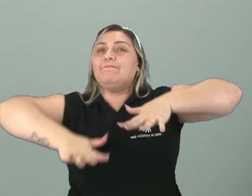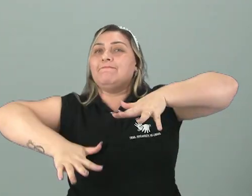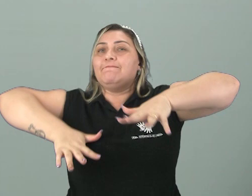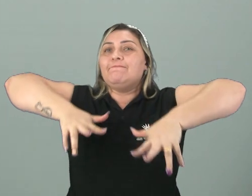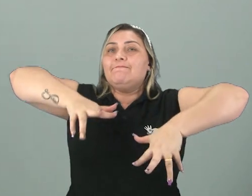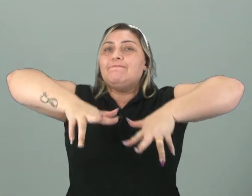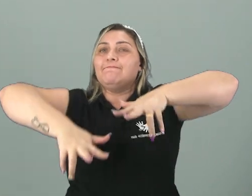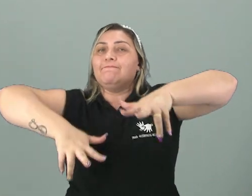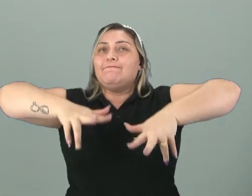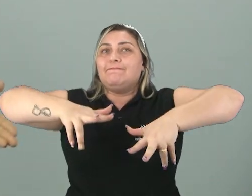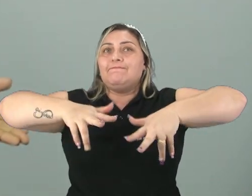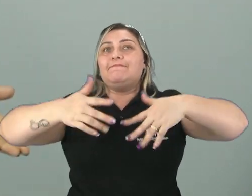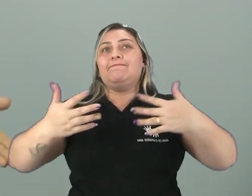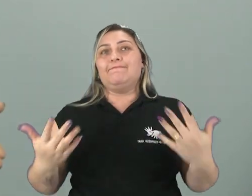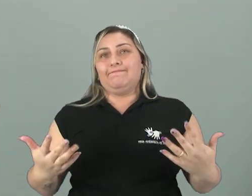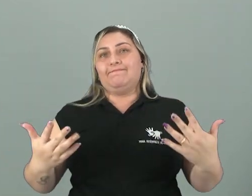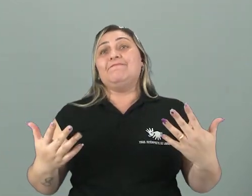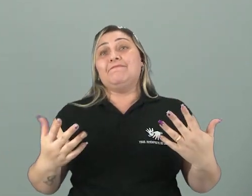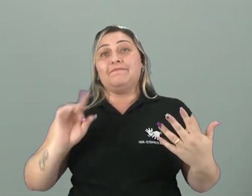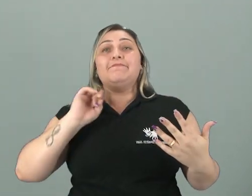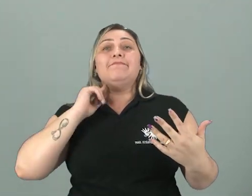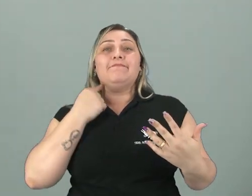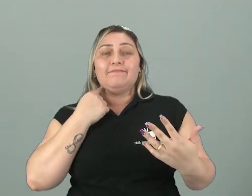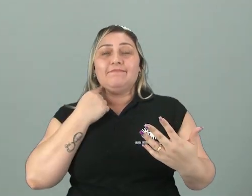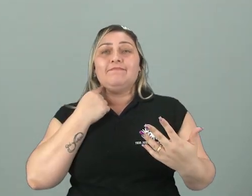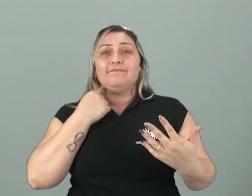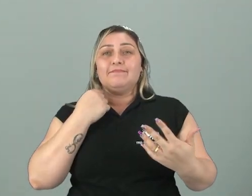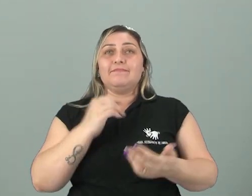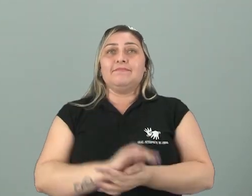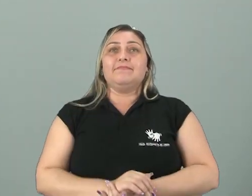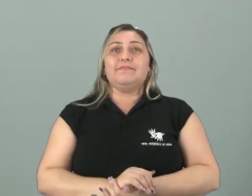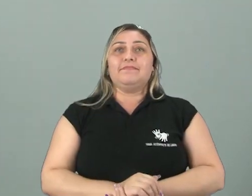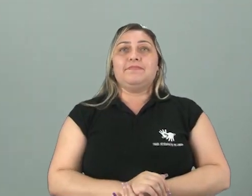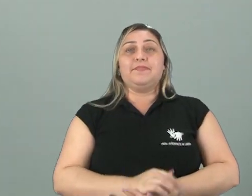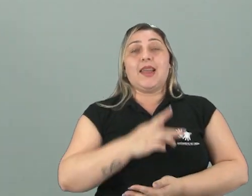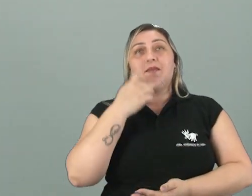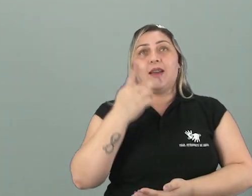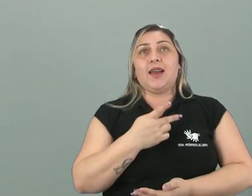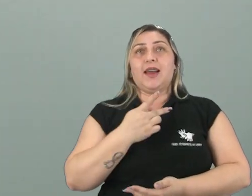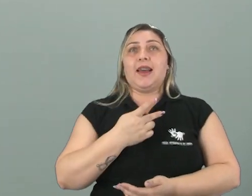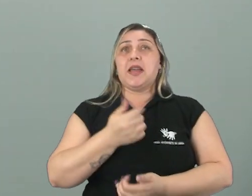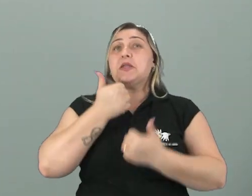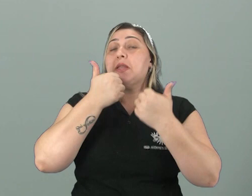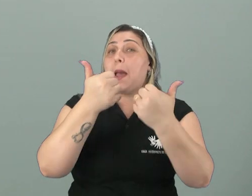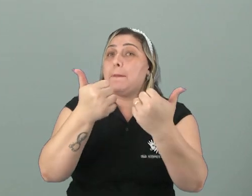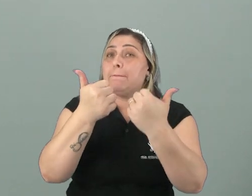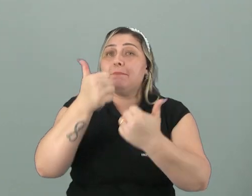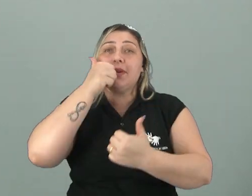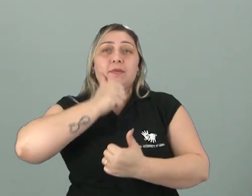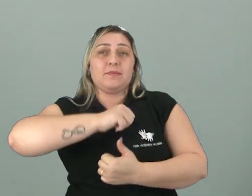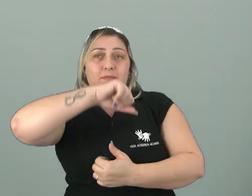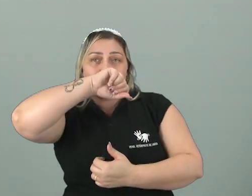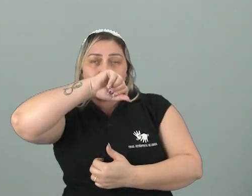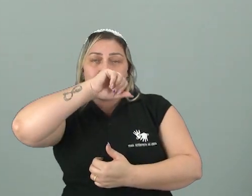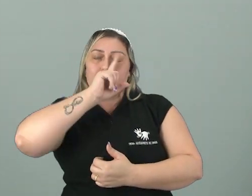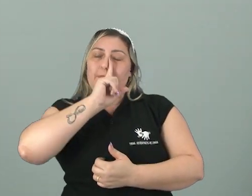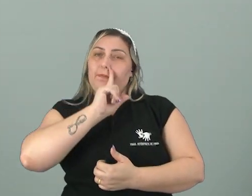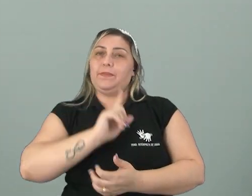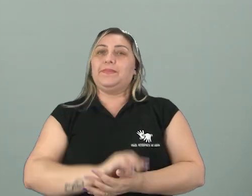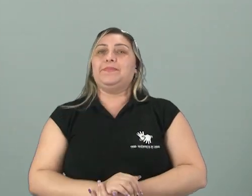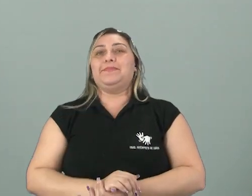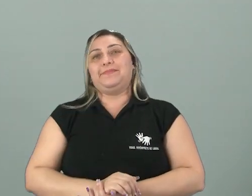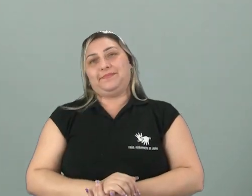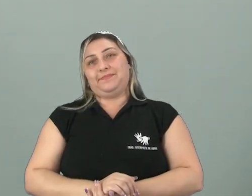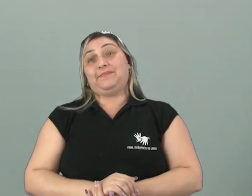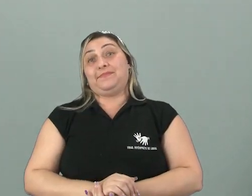com as mãos ou de mãos sujas, que dá a mesma coisa. E ele ainda fala assim para a mãe, observe. Tá bem,